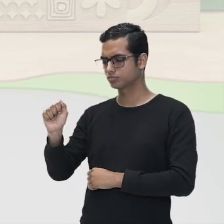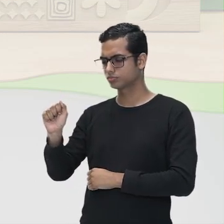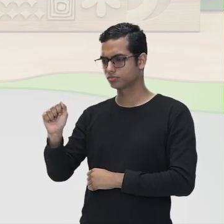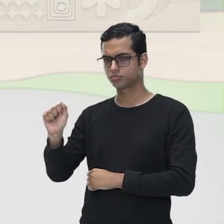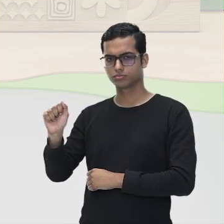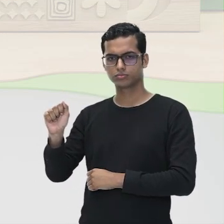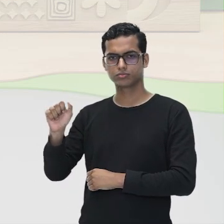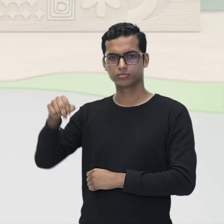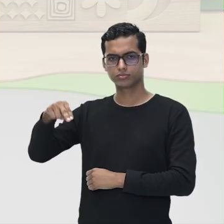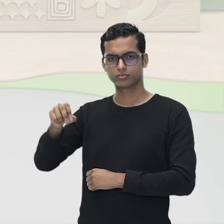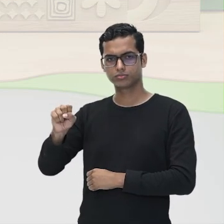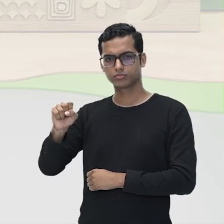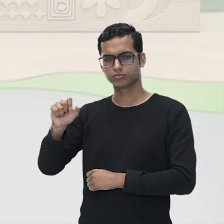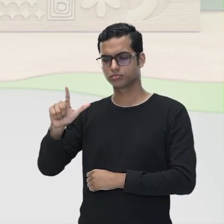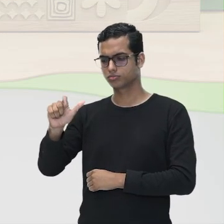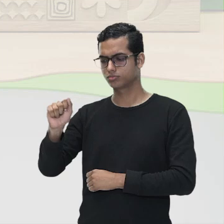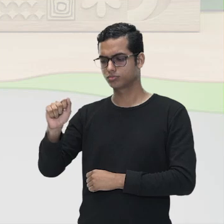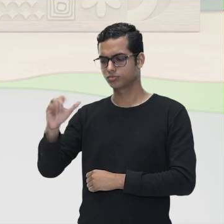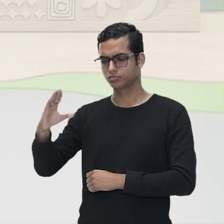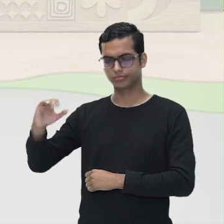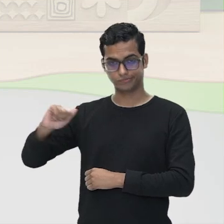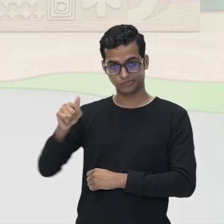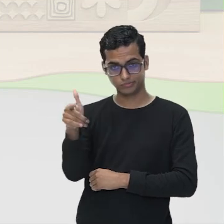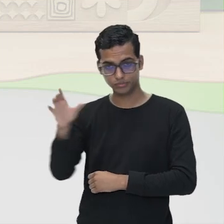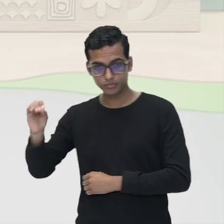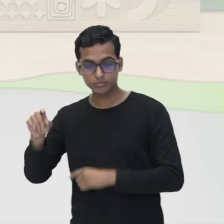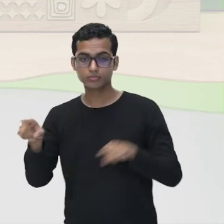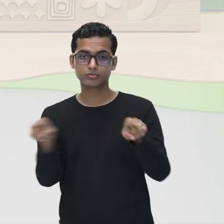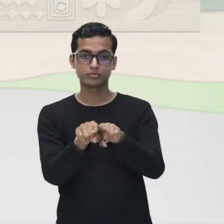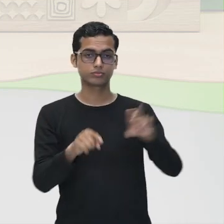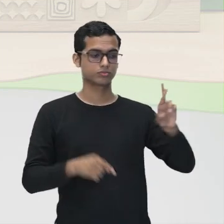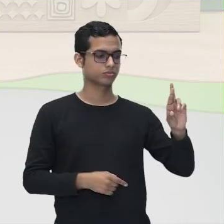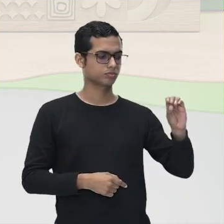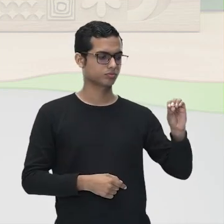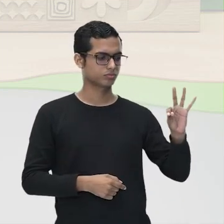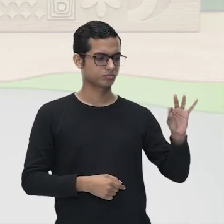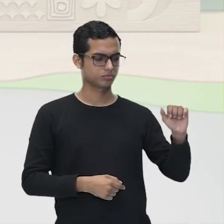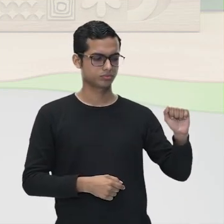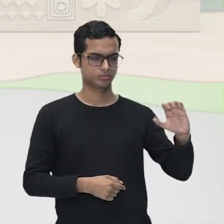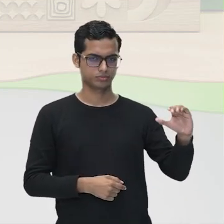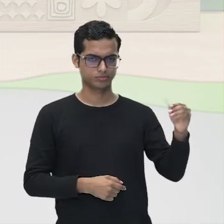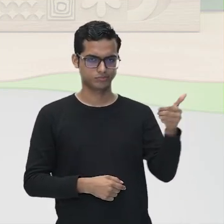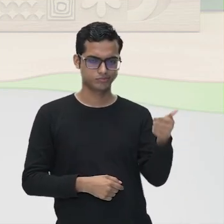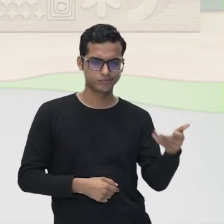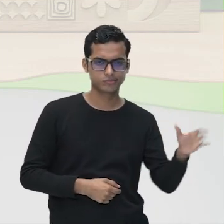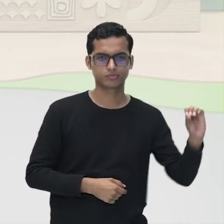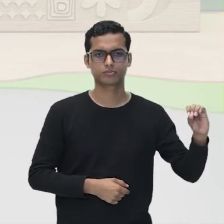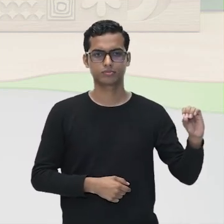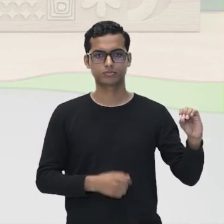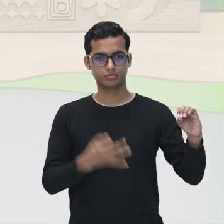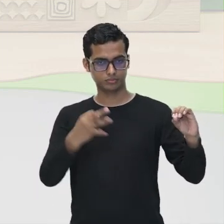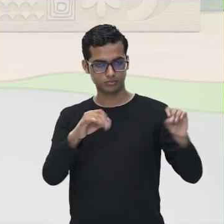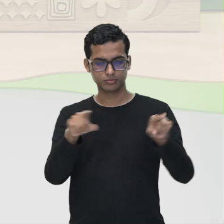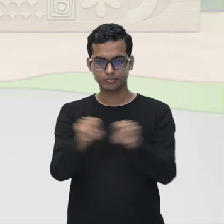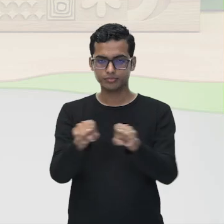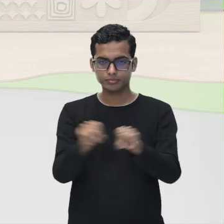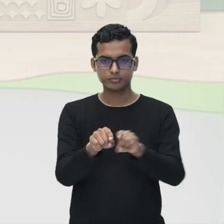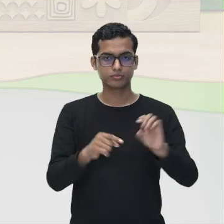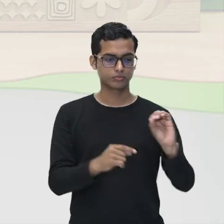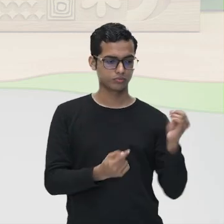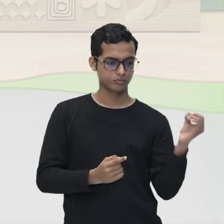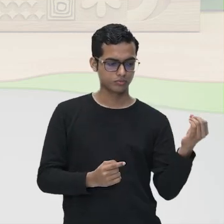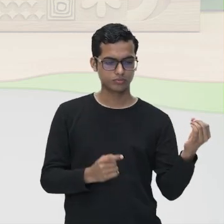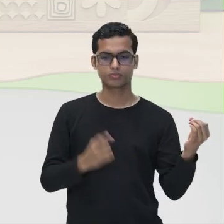Dando continuidade, quais são esses movimentos? O planeta Terra, assim como os demais